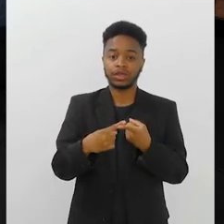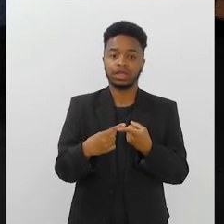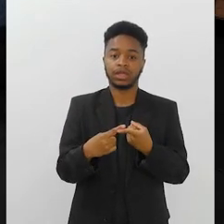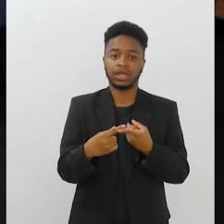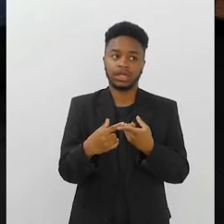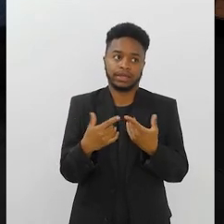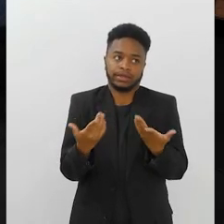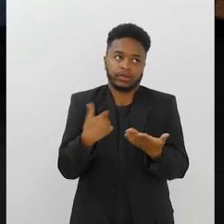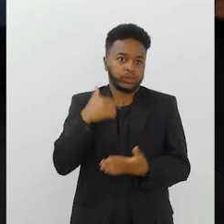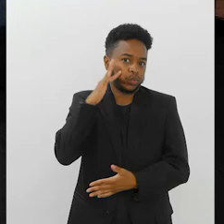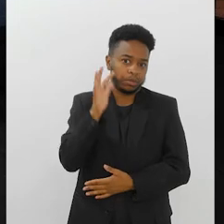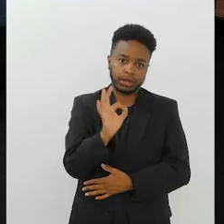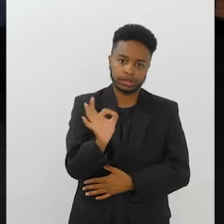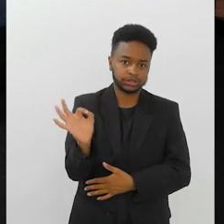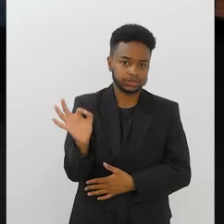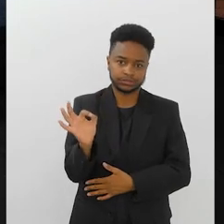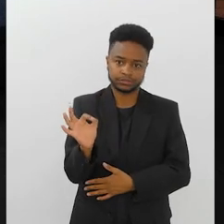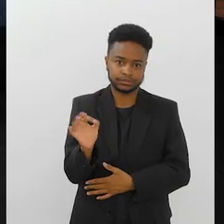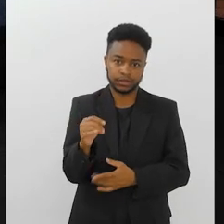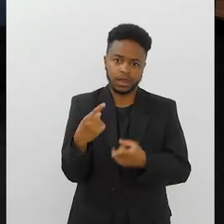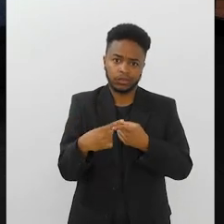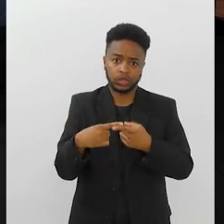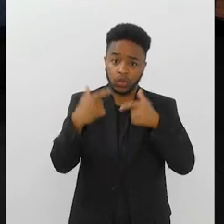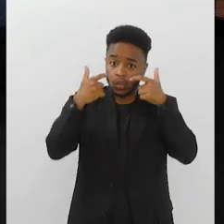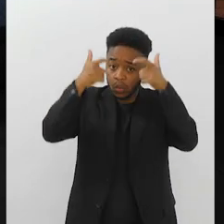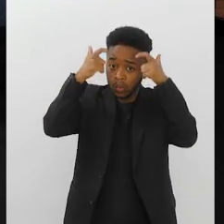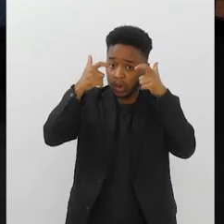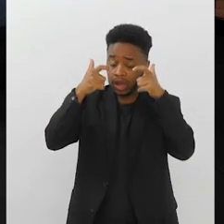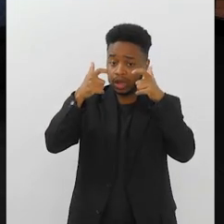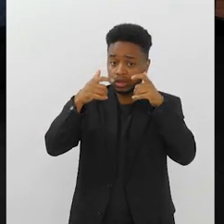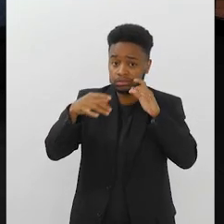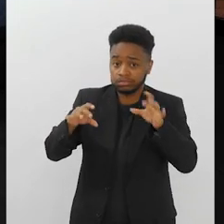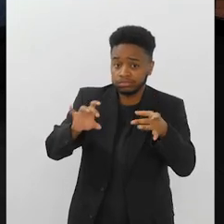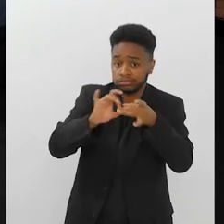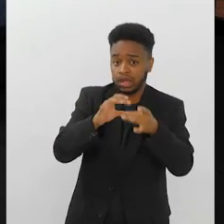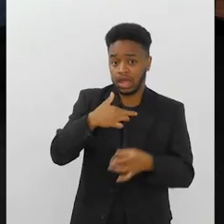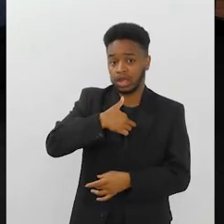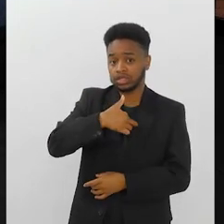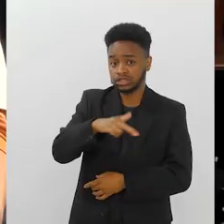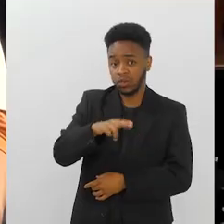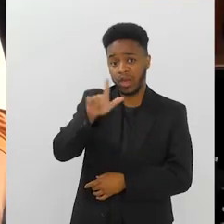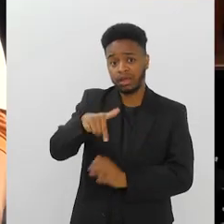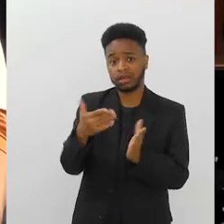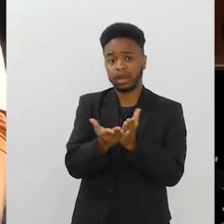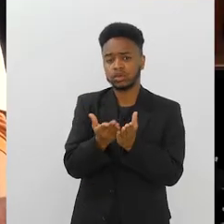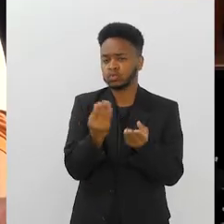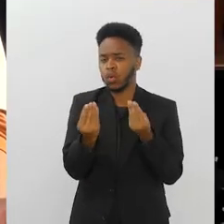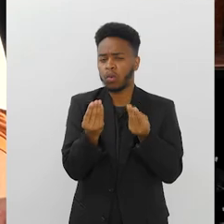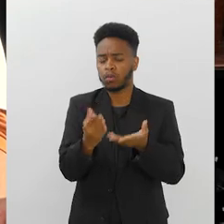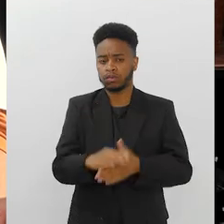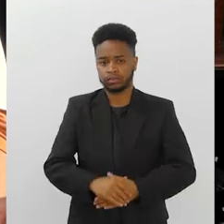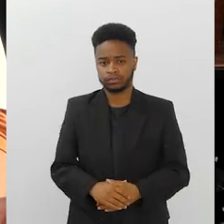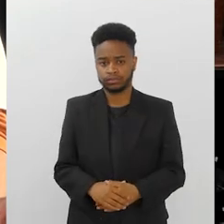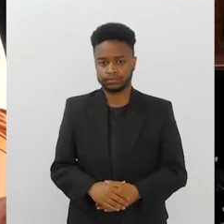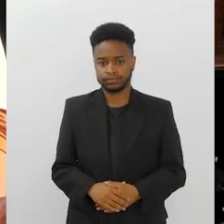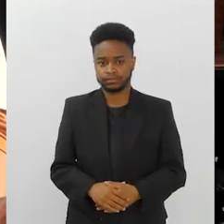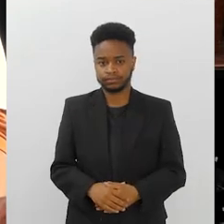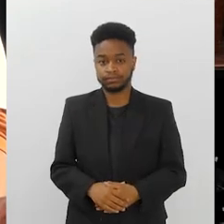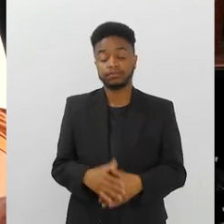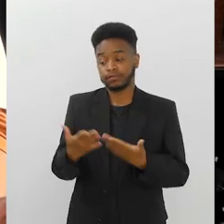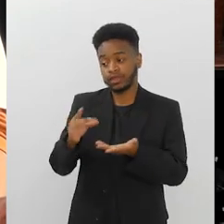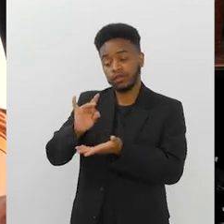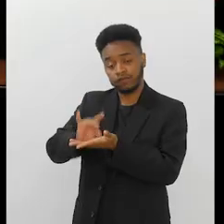porque eu não imaginava porque o rei daquela religião ele é